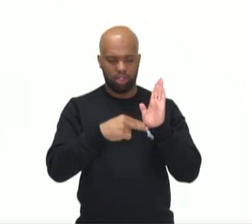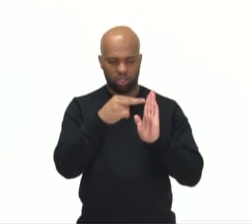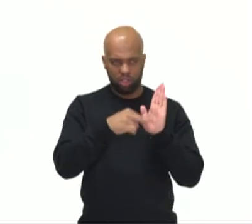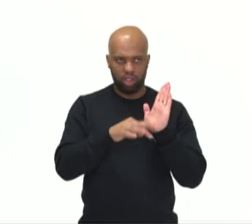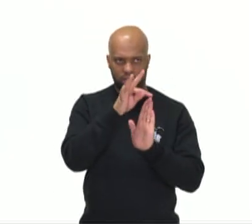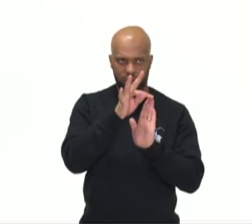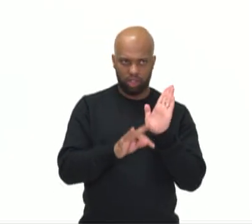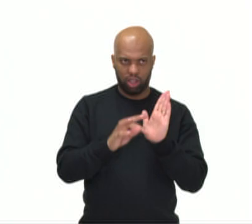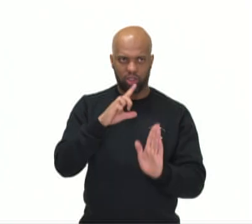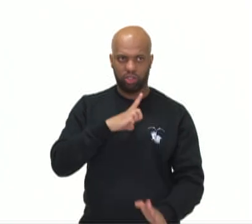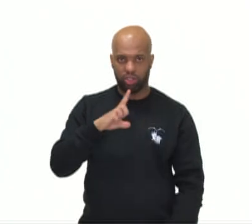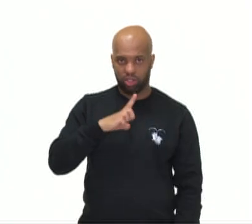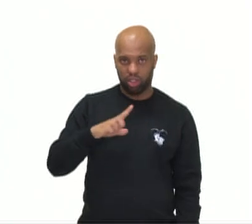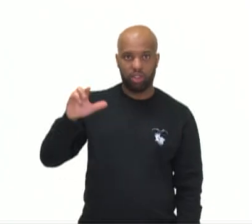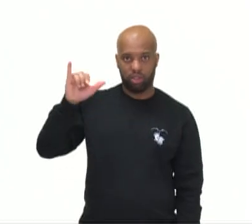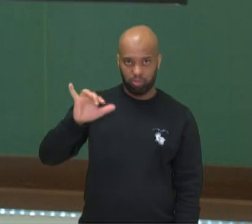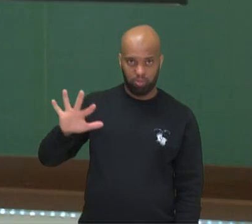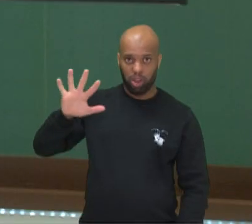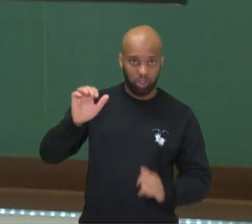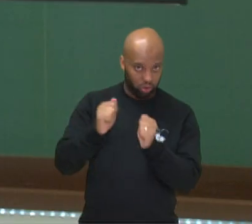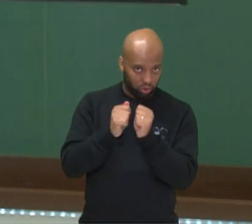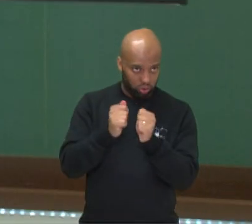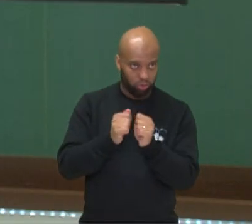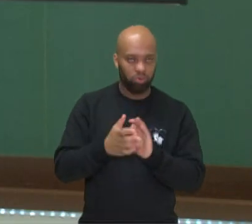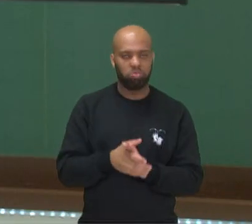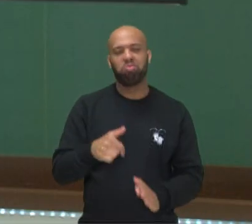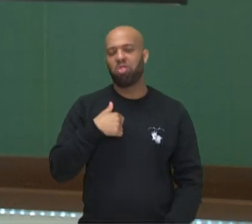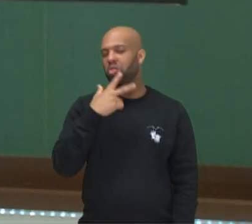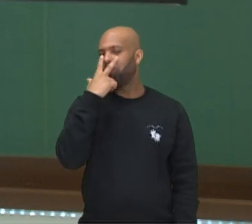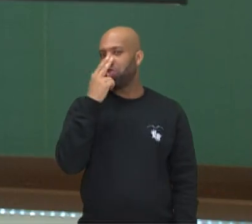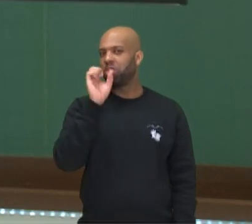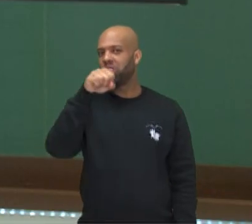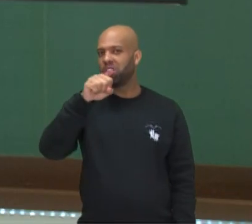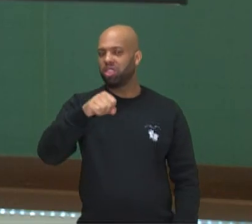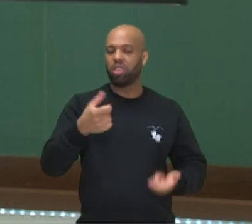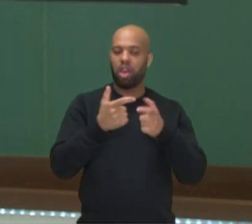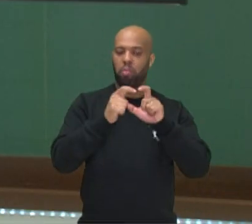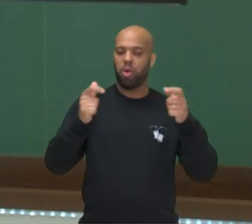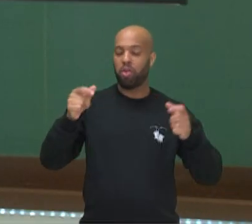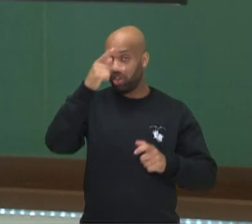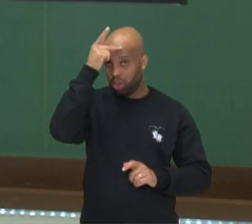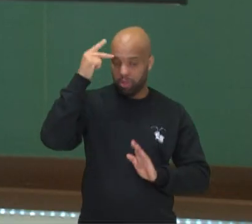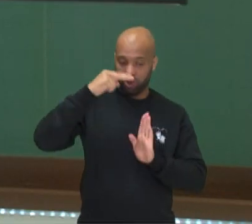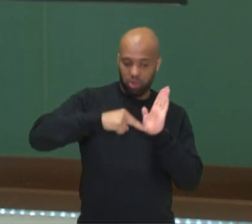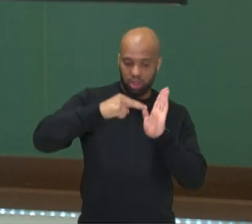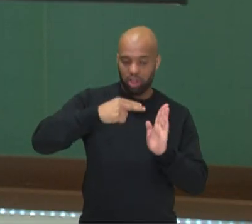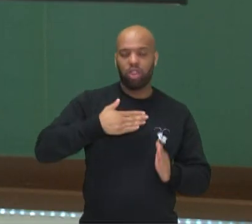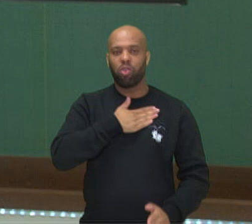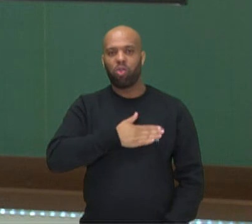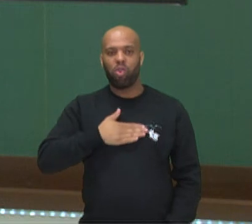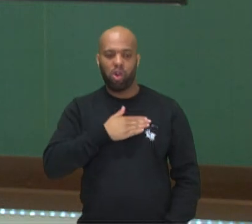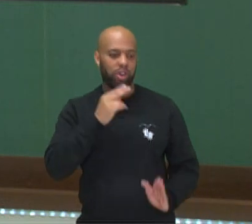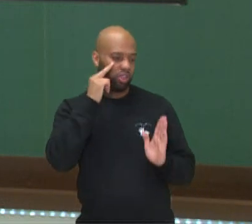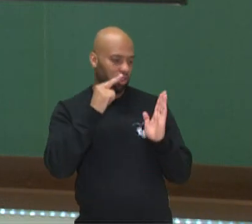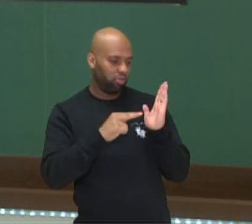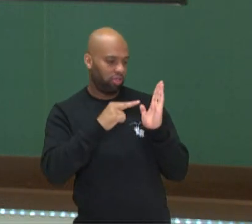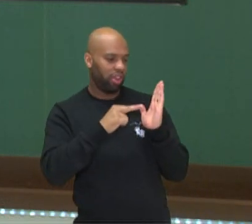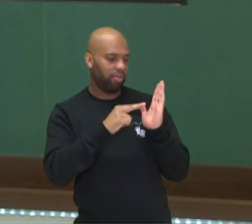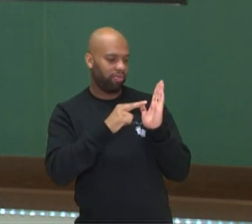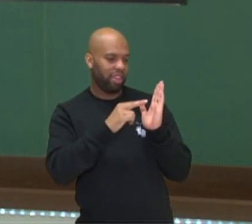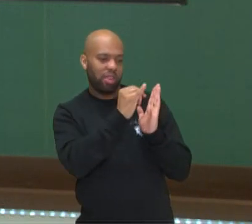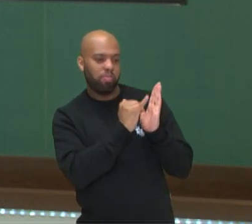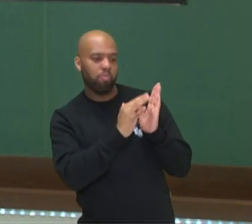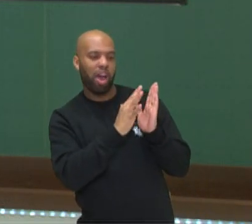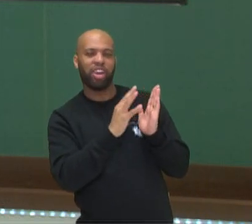com ilustrações? Provavelmente sim, né? A maioria dos leitores gostam de ver imagens.